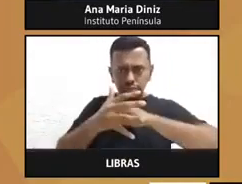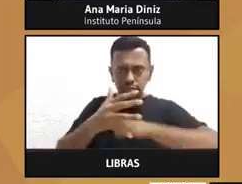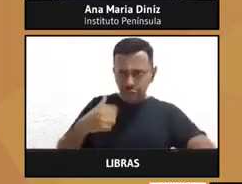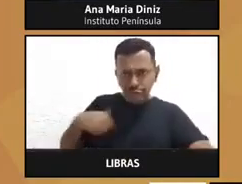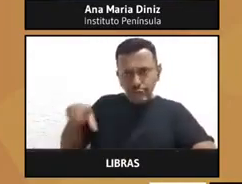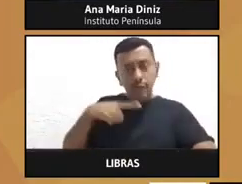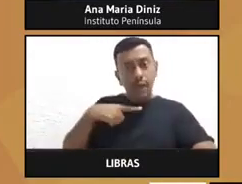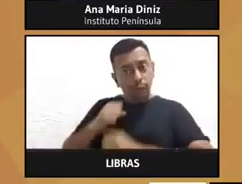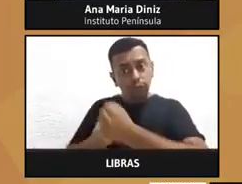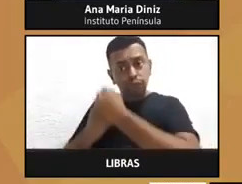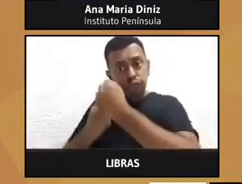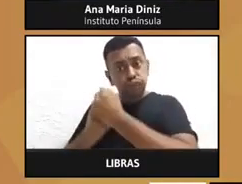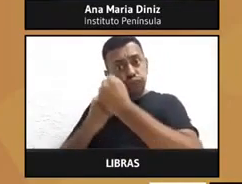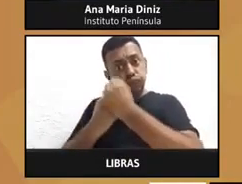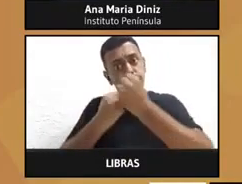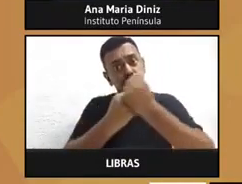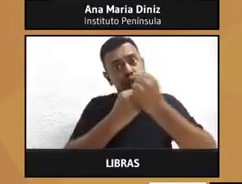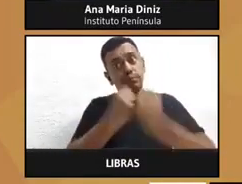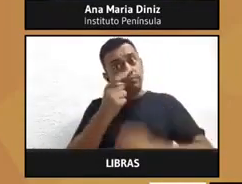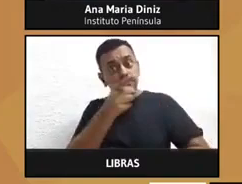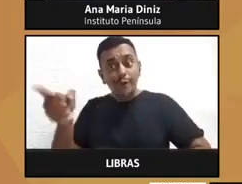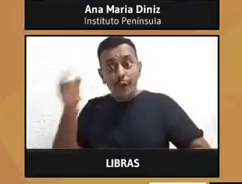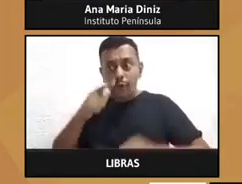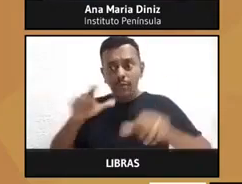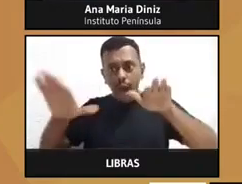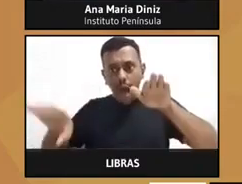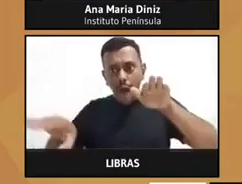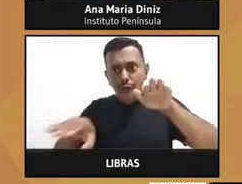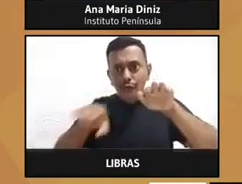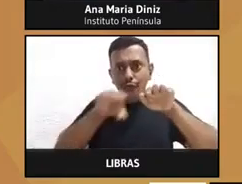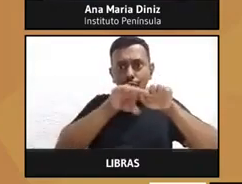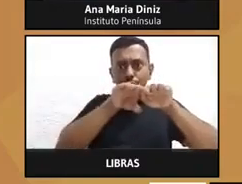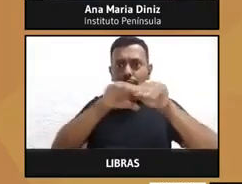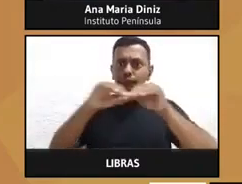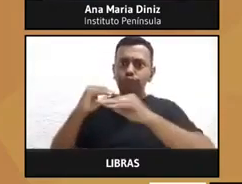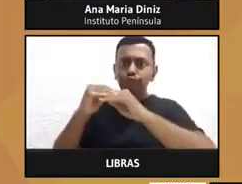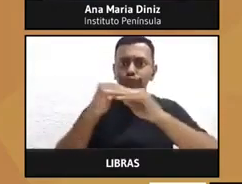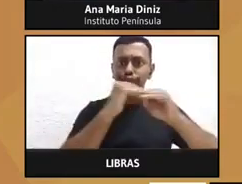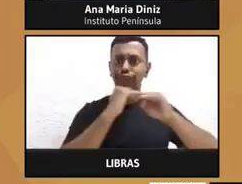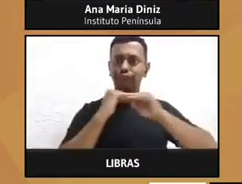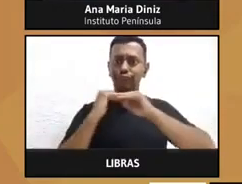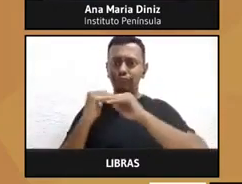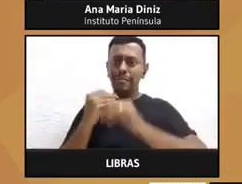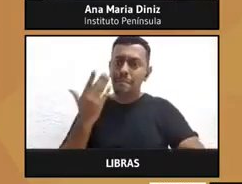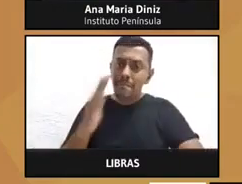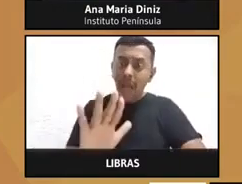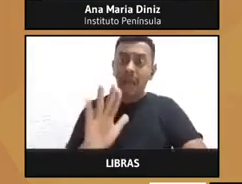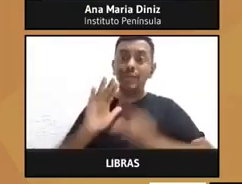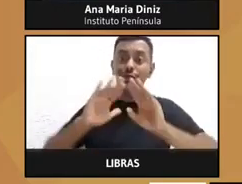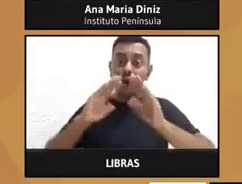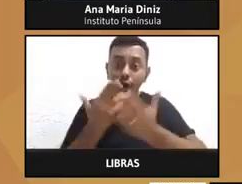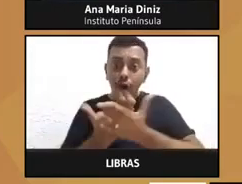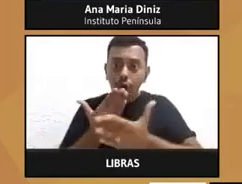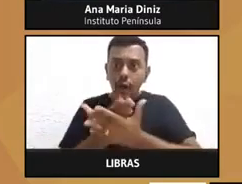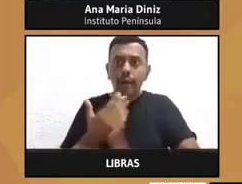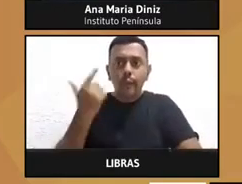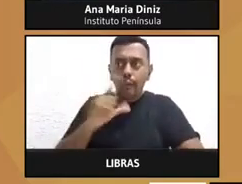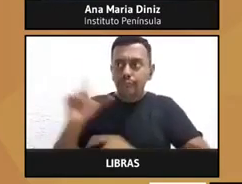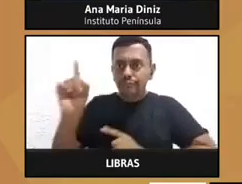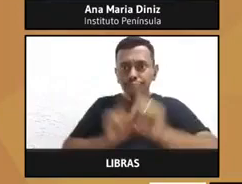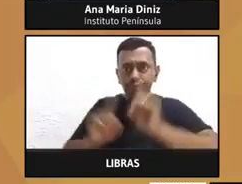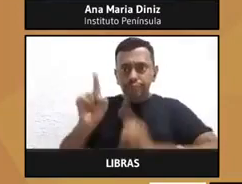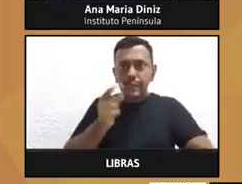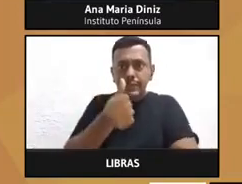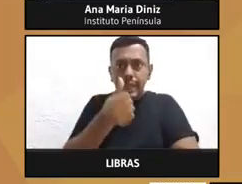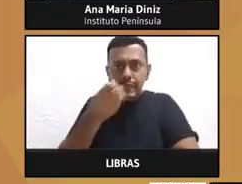eles chegarem ao nível de todos. Se a escola só puder acomodar 60% ou 50% dos alunos,